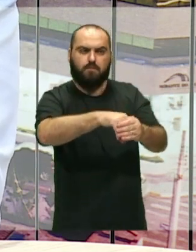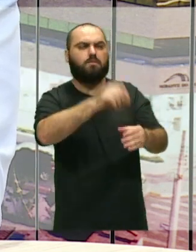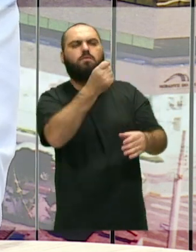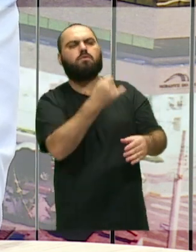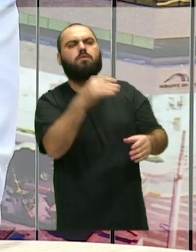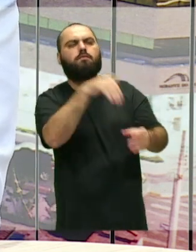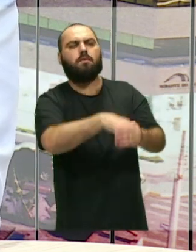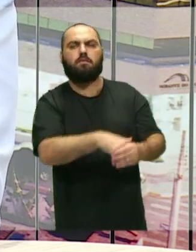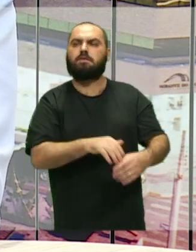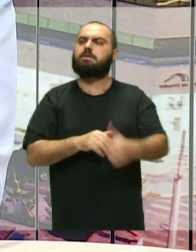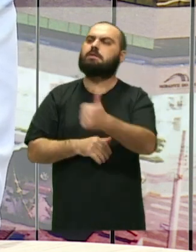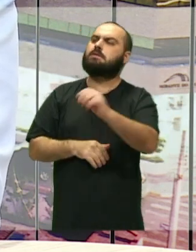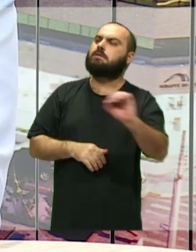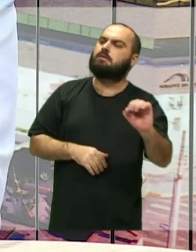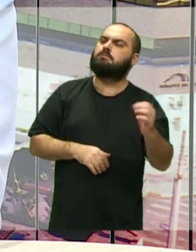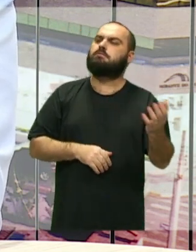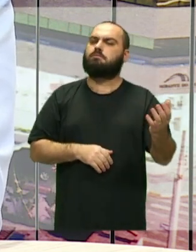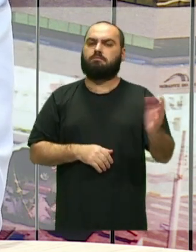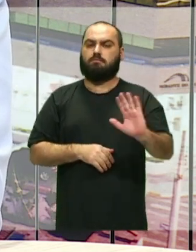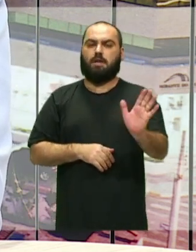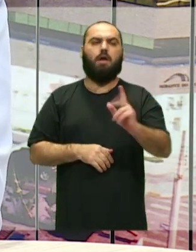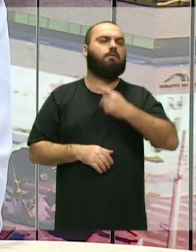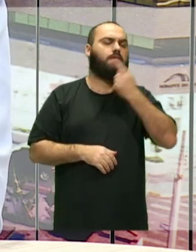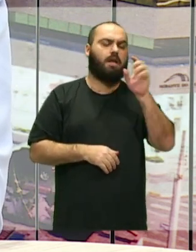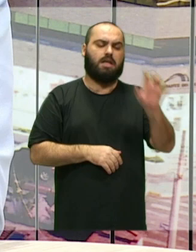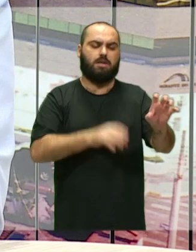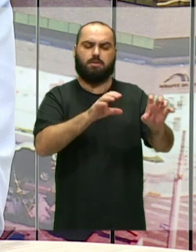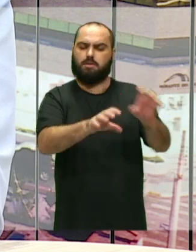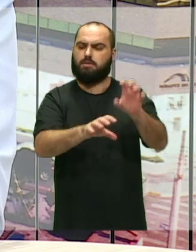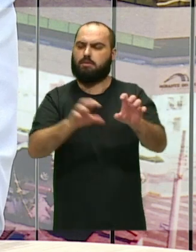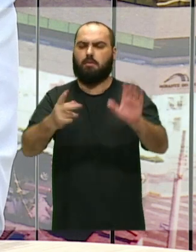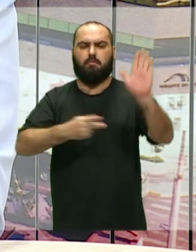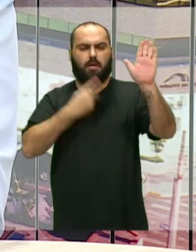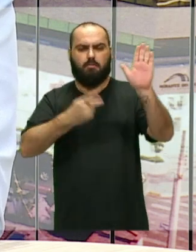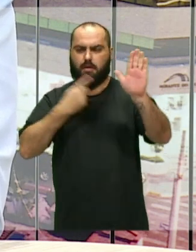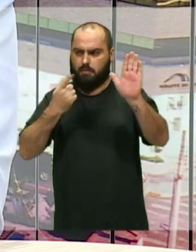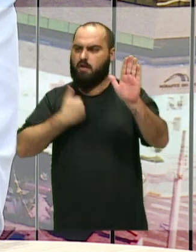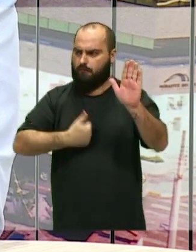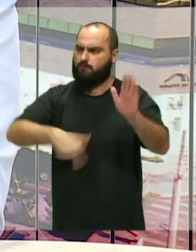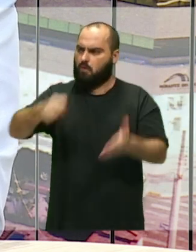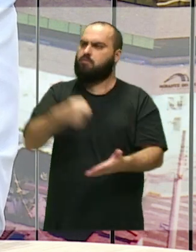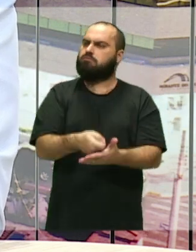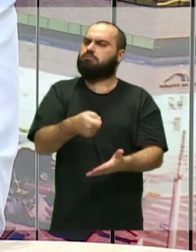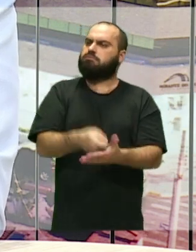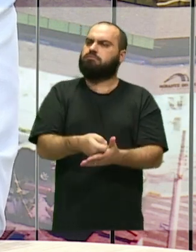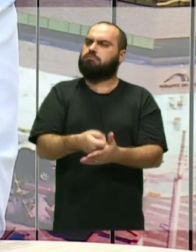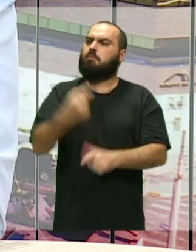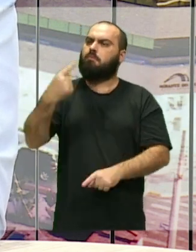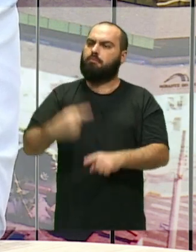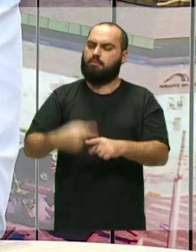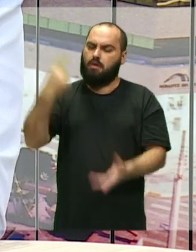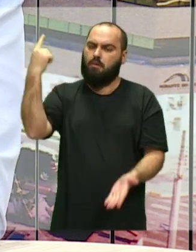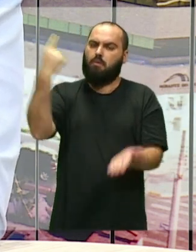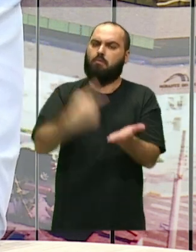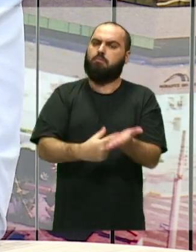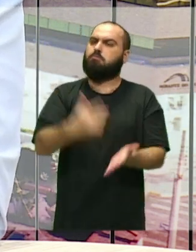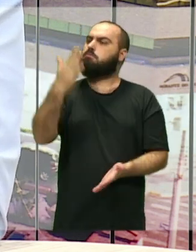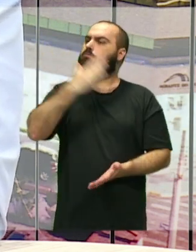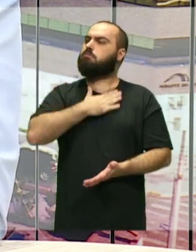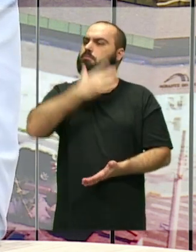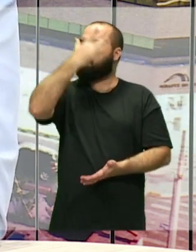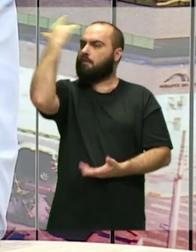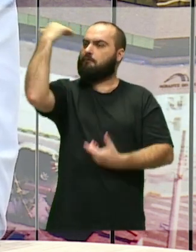votos fez ah fiz cento e pouco e aí não eu falei isso isso isso eu prometi isso isso e vou cumprir porque eu fiz um compromisso com o meu eleitor